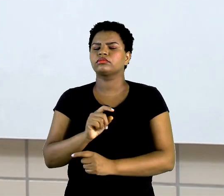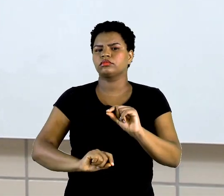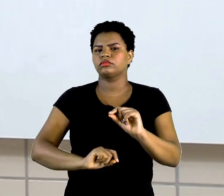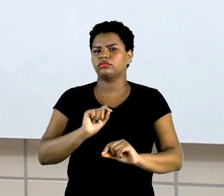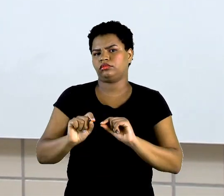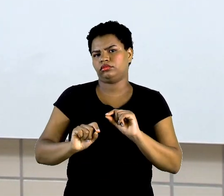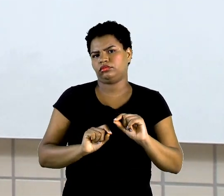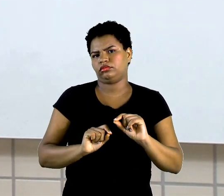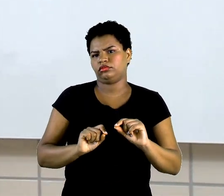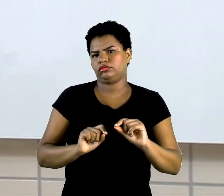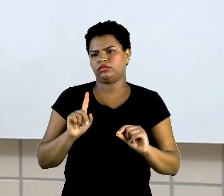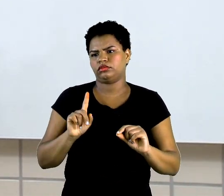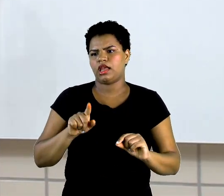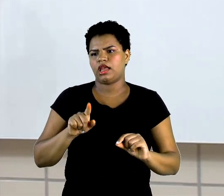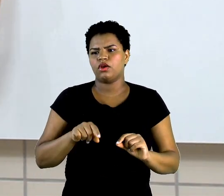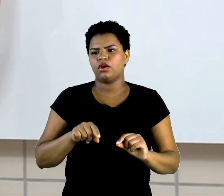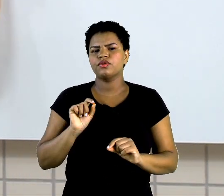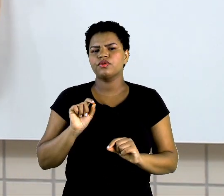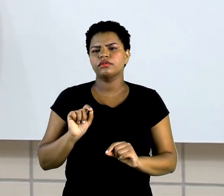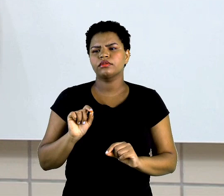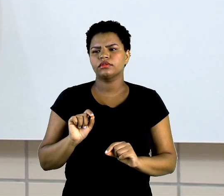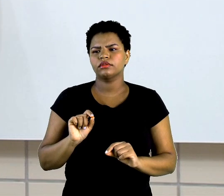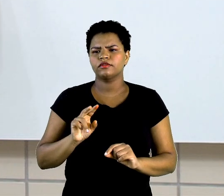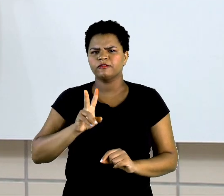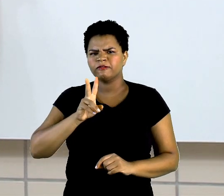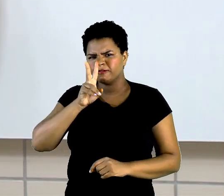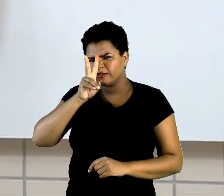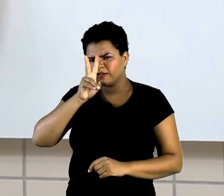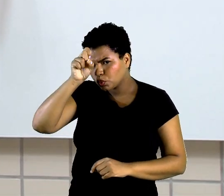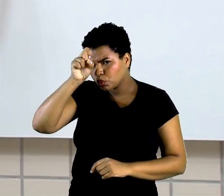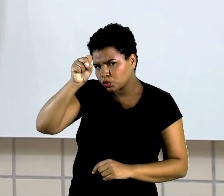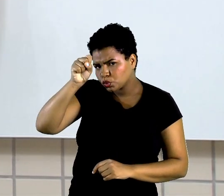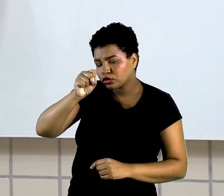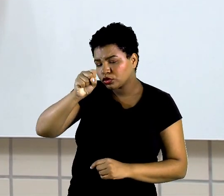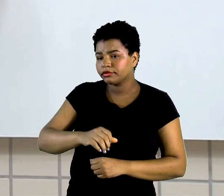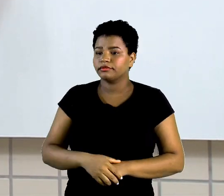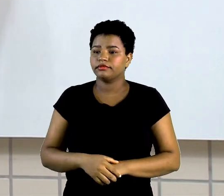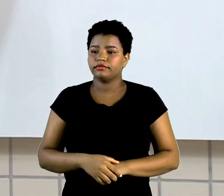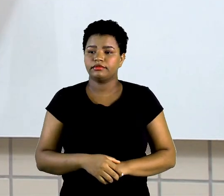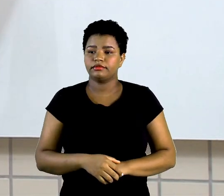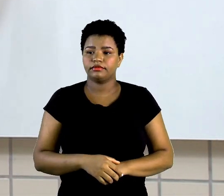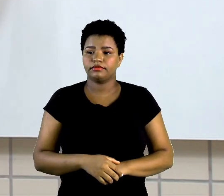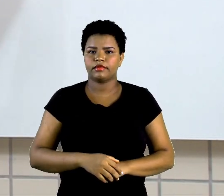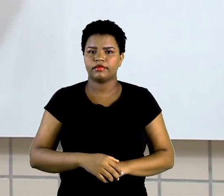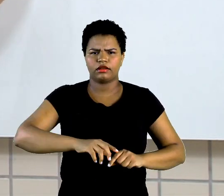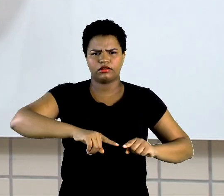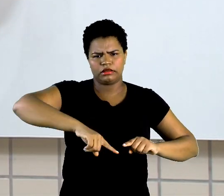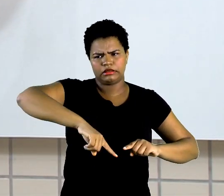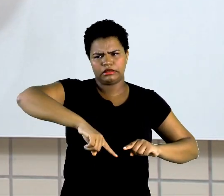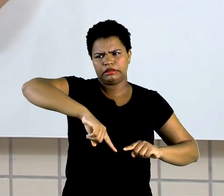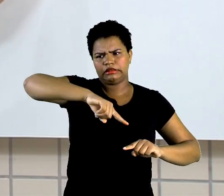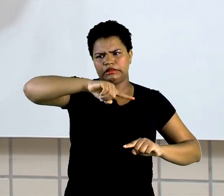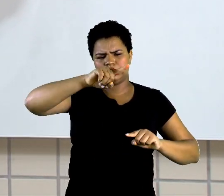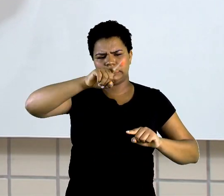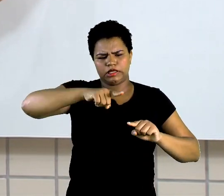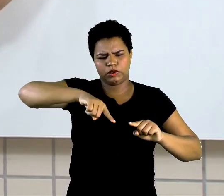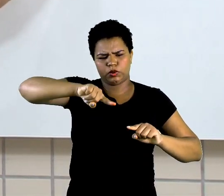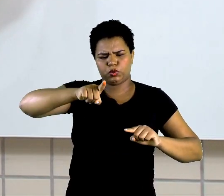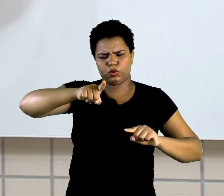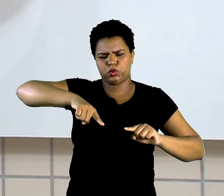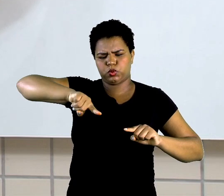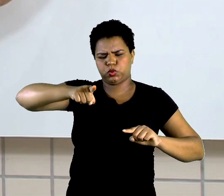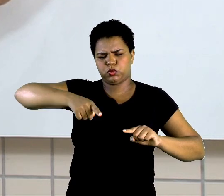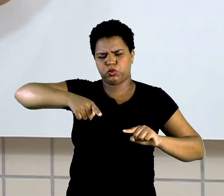é mais forte e as ondas elas ficam bem